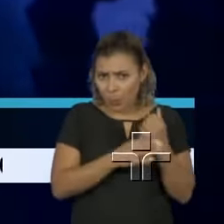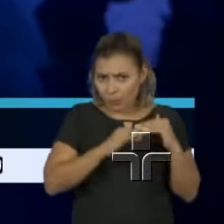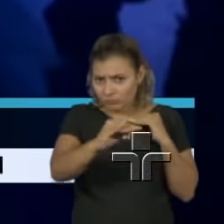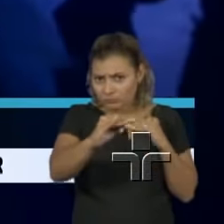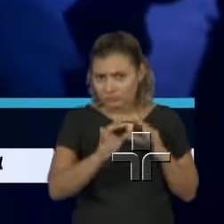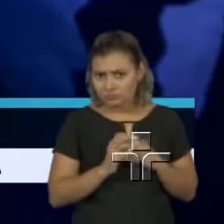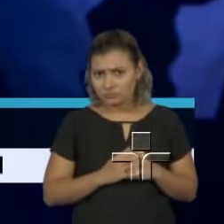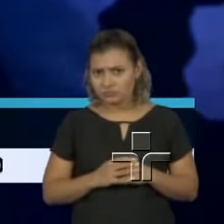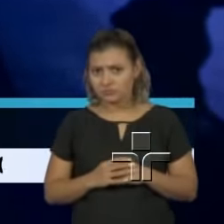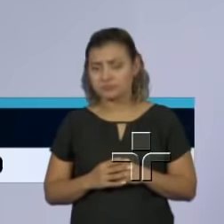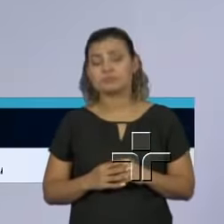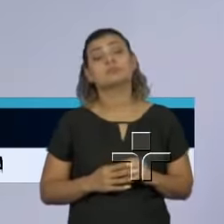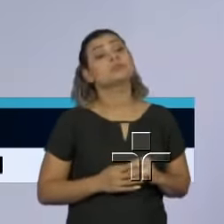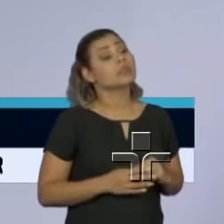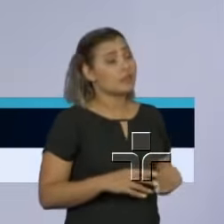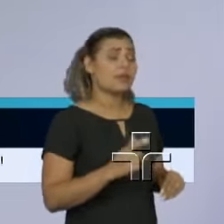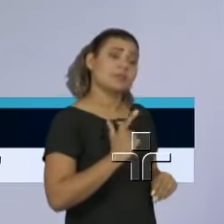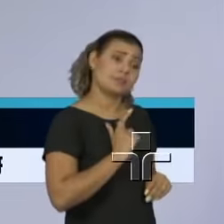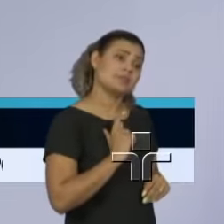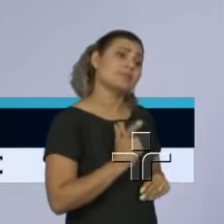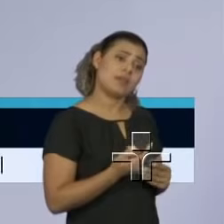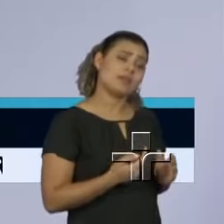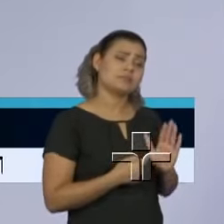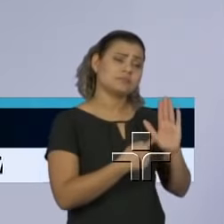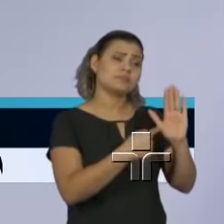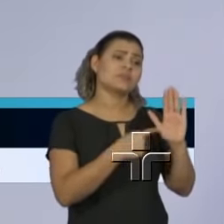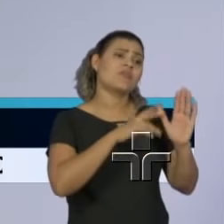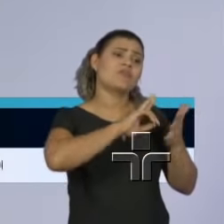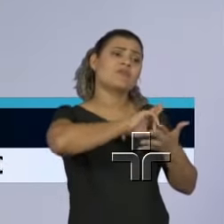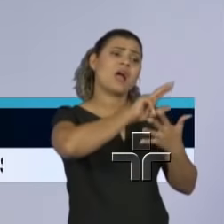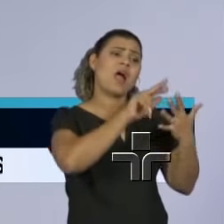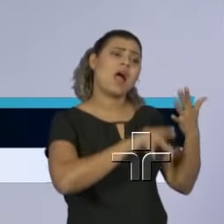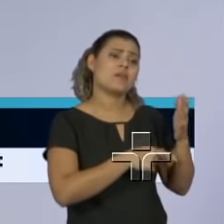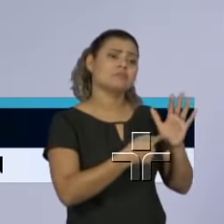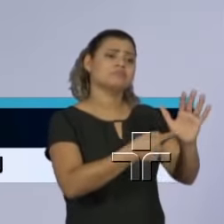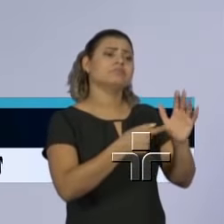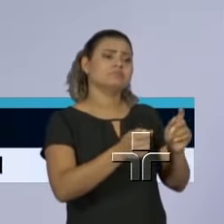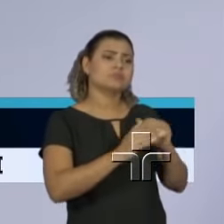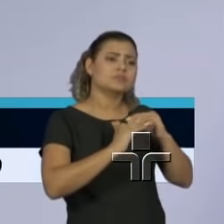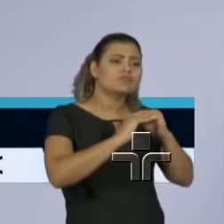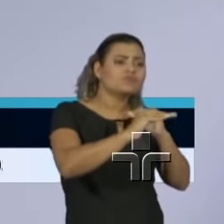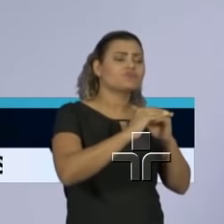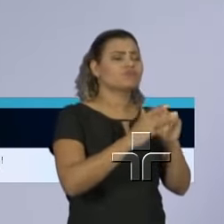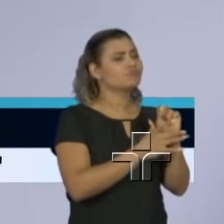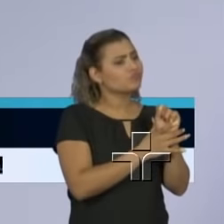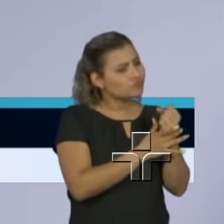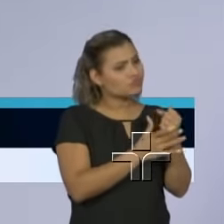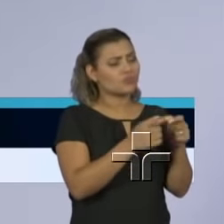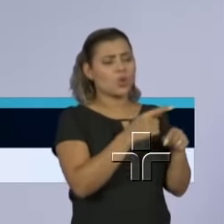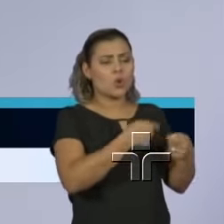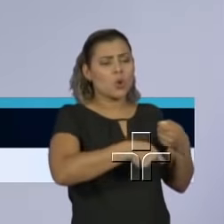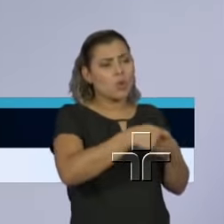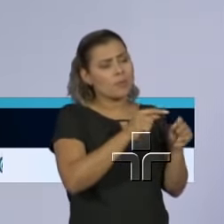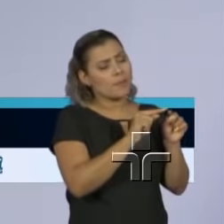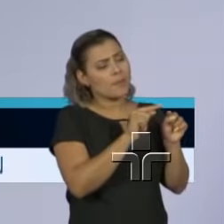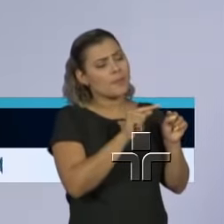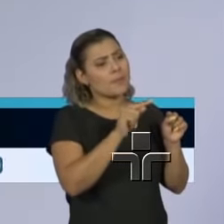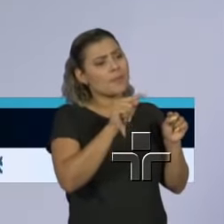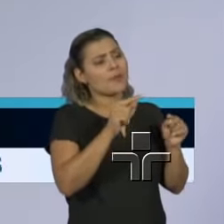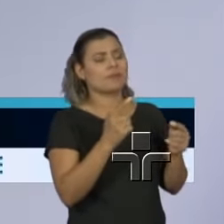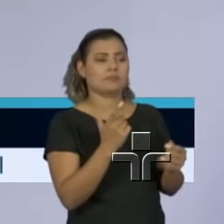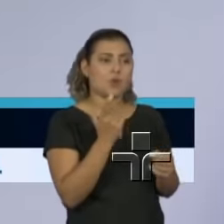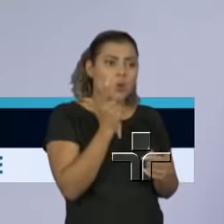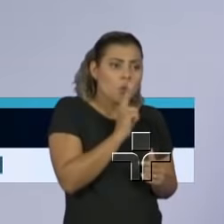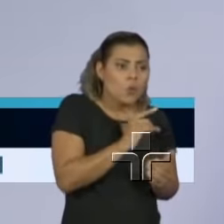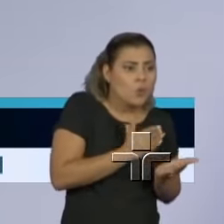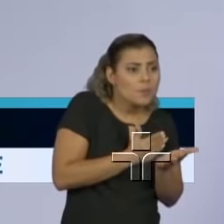duradouro? Não, tem sinais, não apenas esse. Tem vários sinais de que a economia